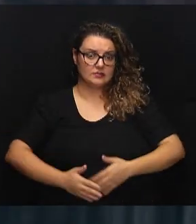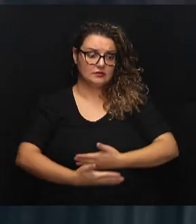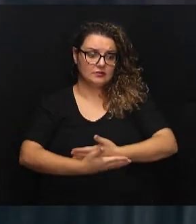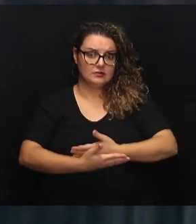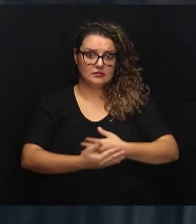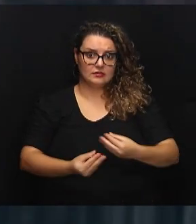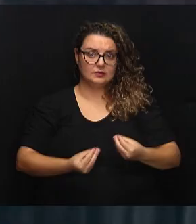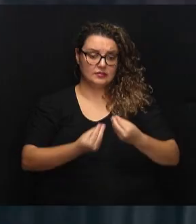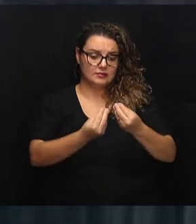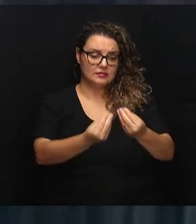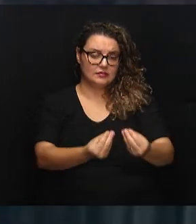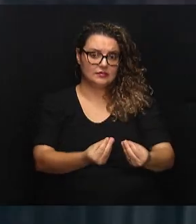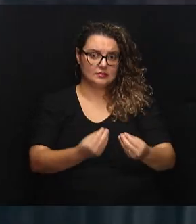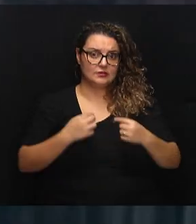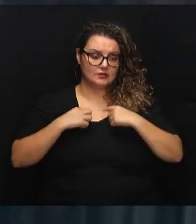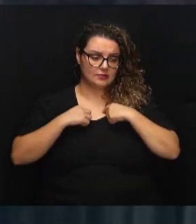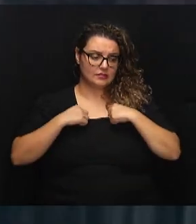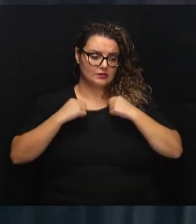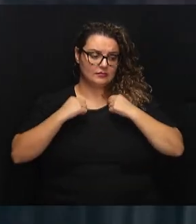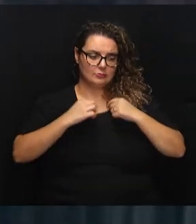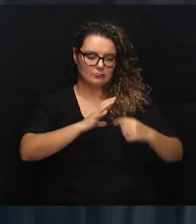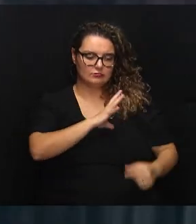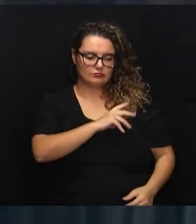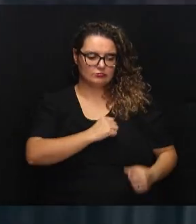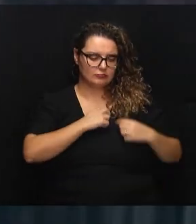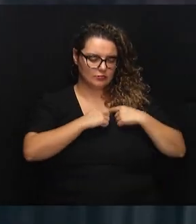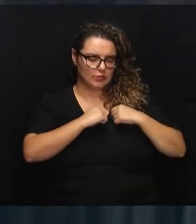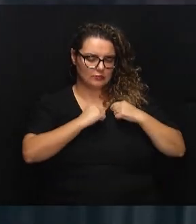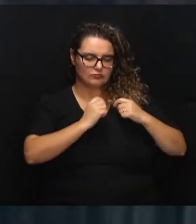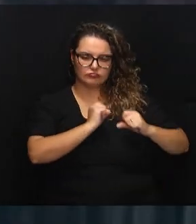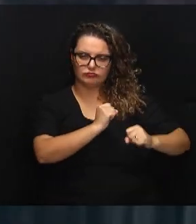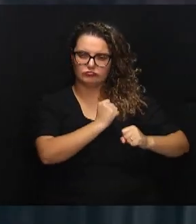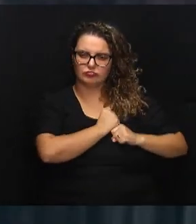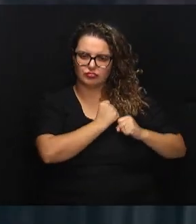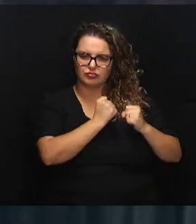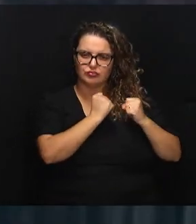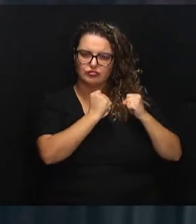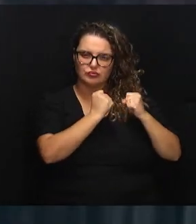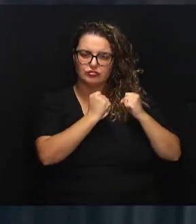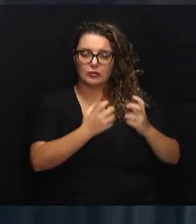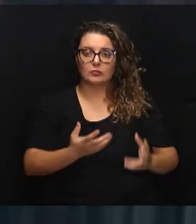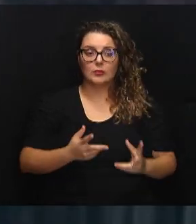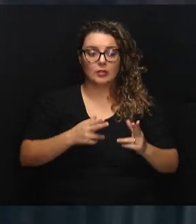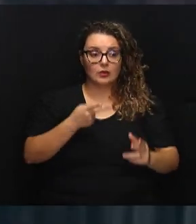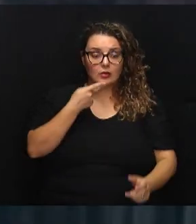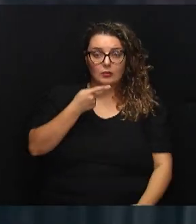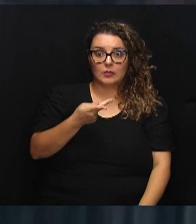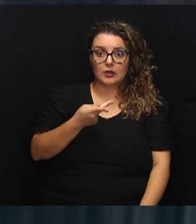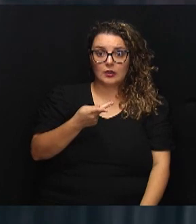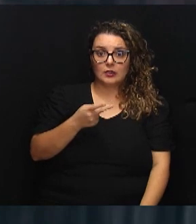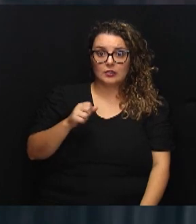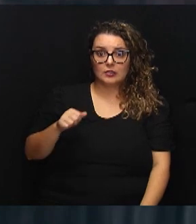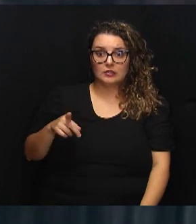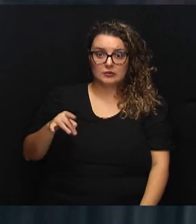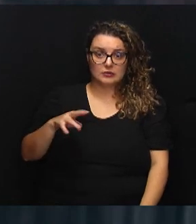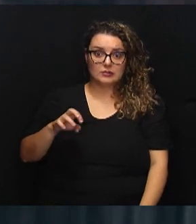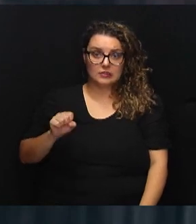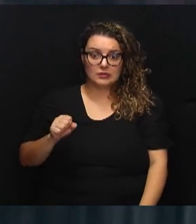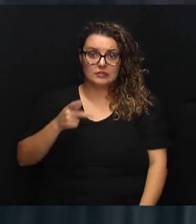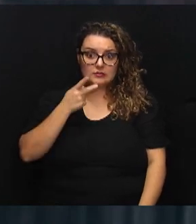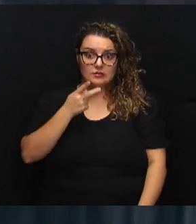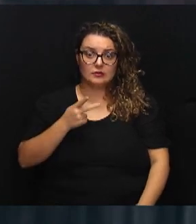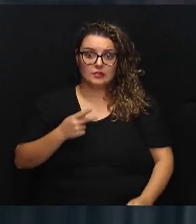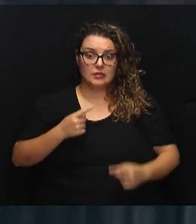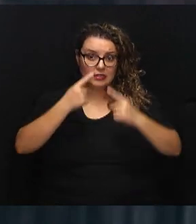já dá a camiseta do time para a criança, só que tem, como ela falou, a violência no estádio